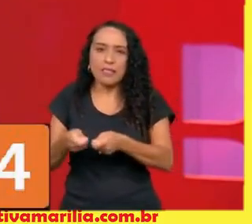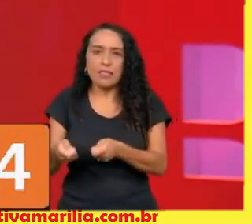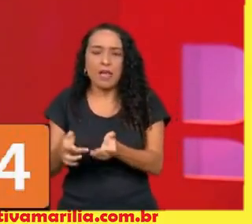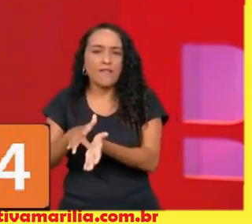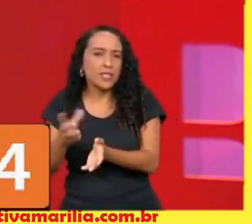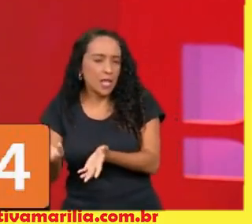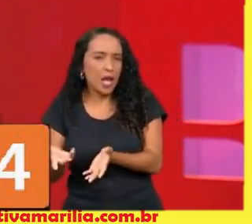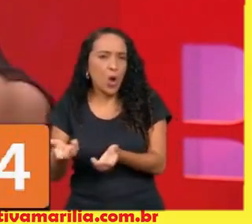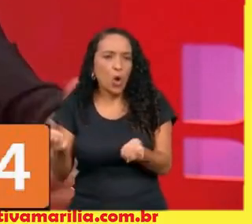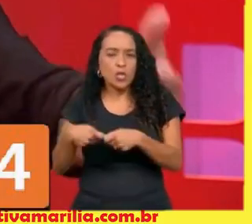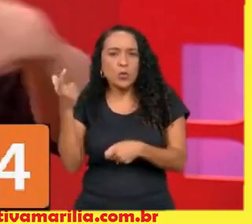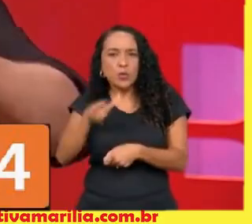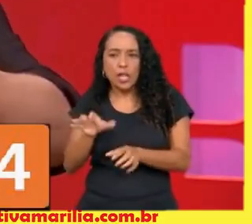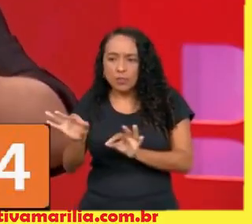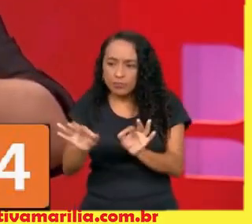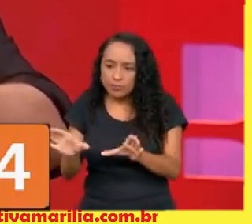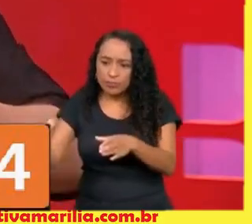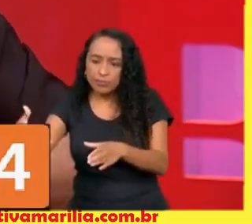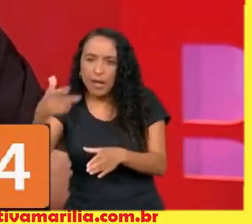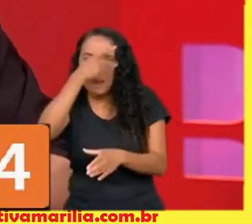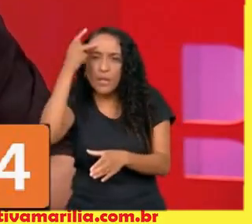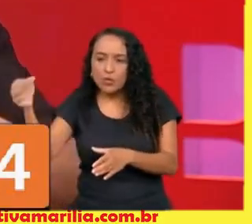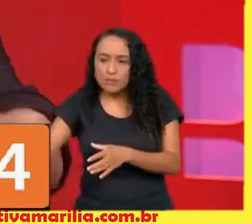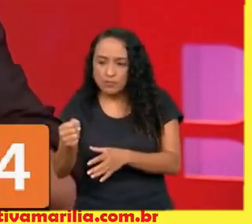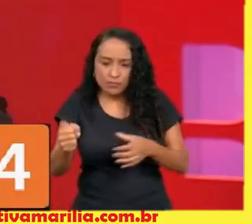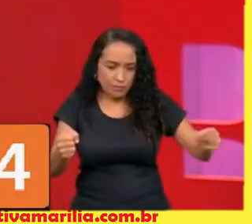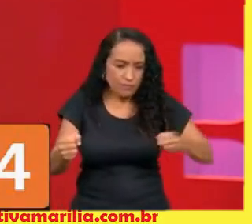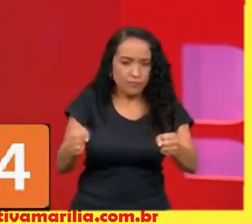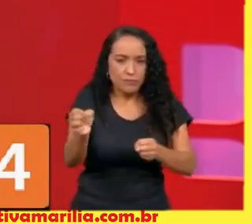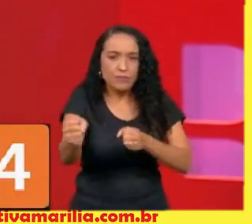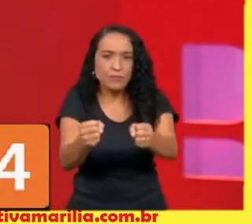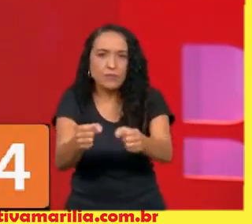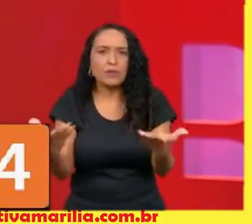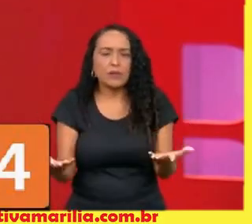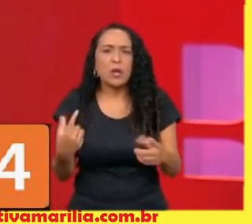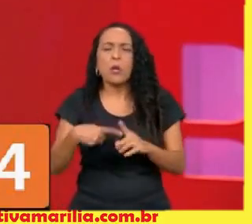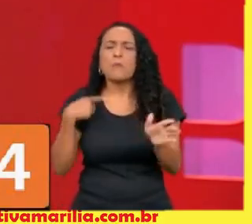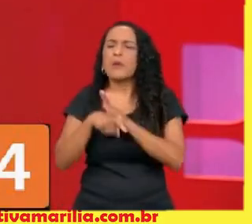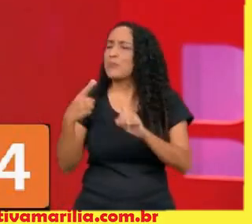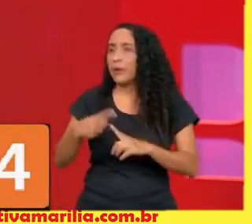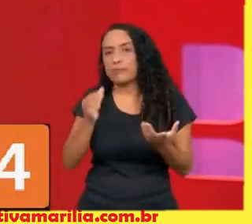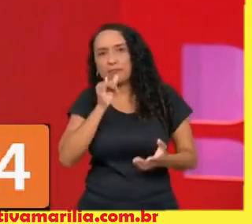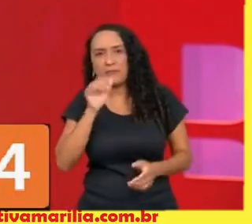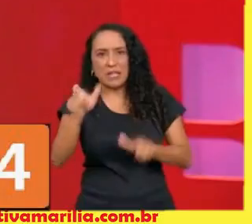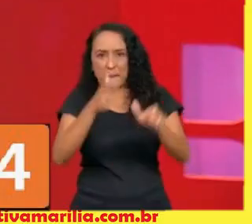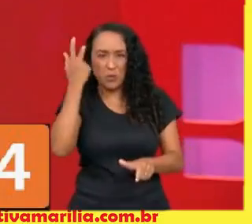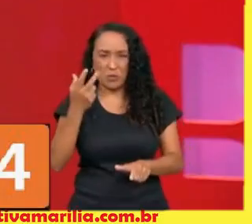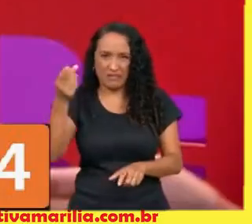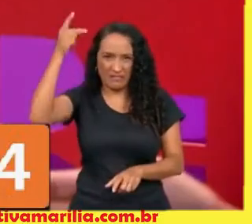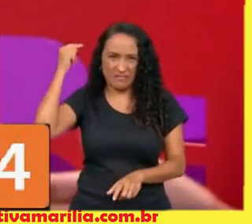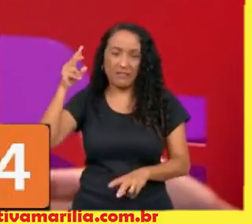consegue empacotar, colocar pessoas dentro dessa história e empurrá-las. Eu pergunto porque, por exemplo, muitas pessoas que foram presas no